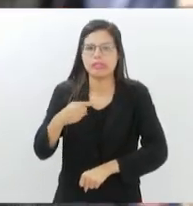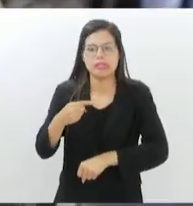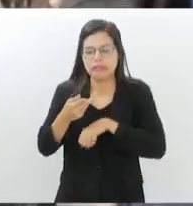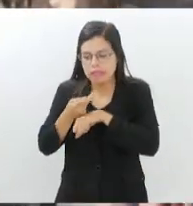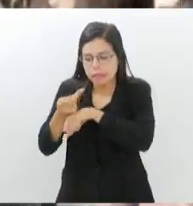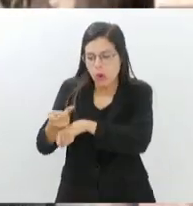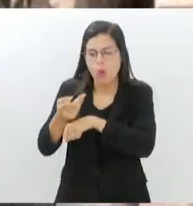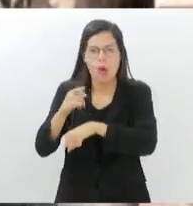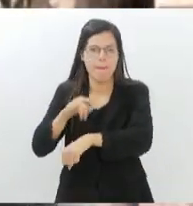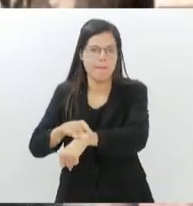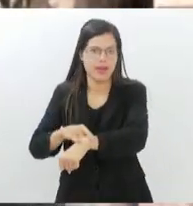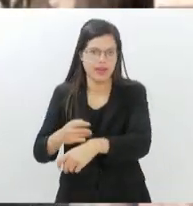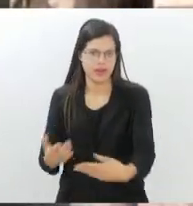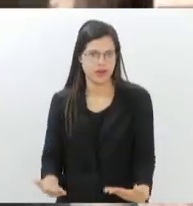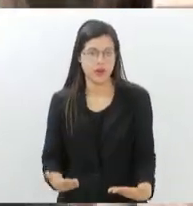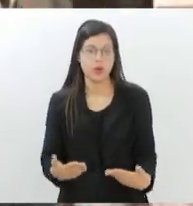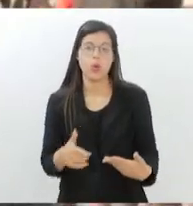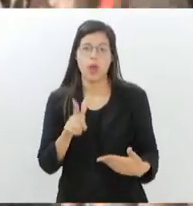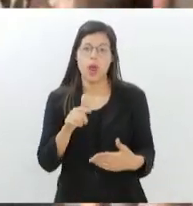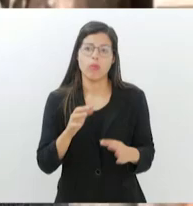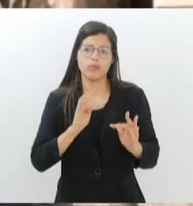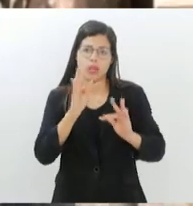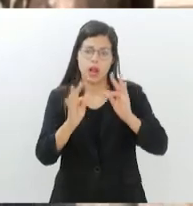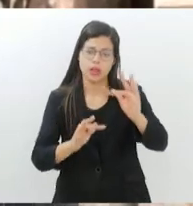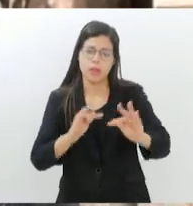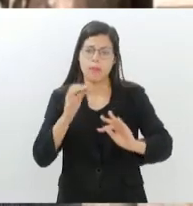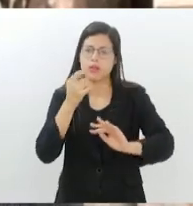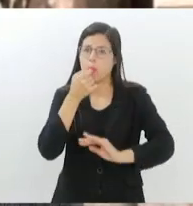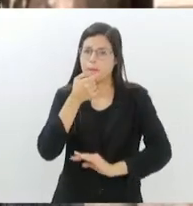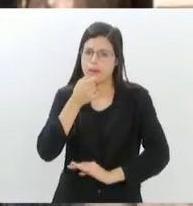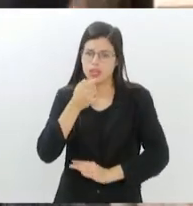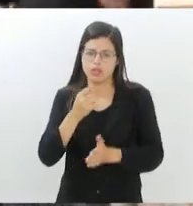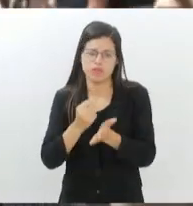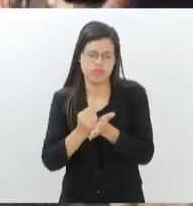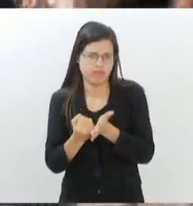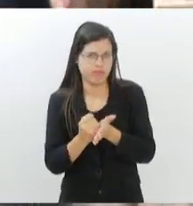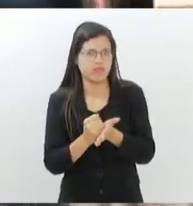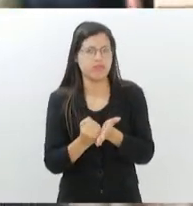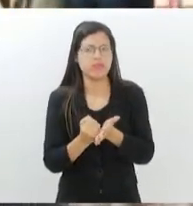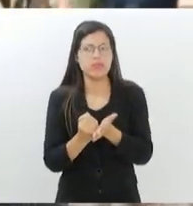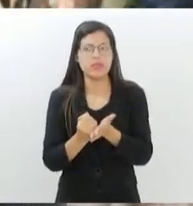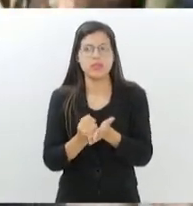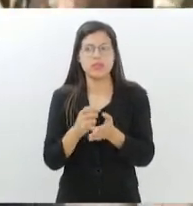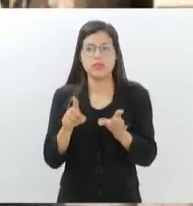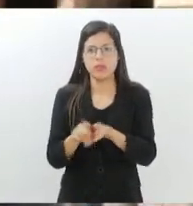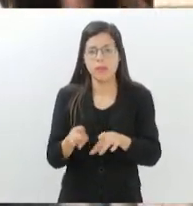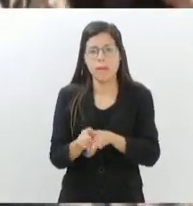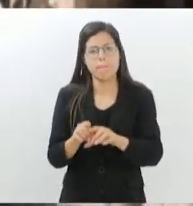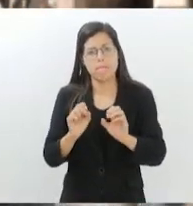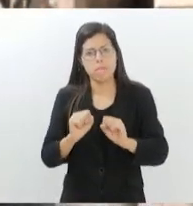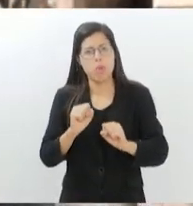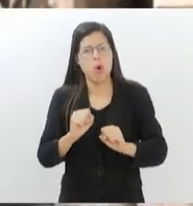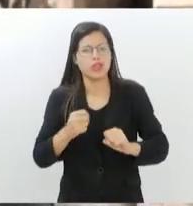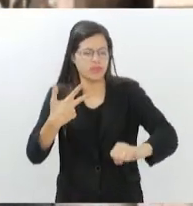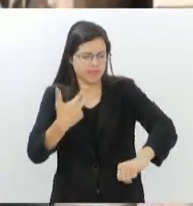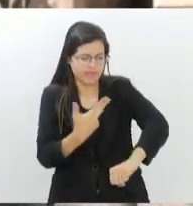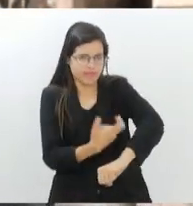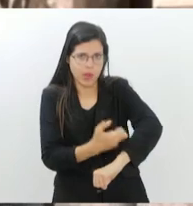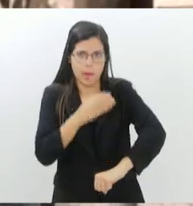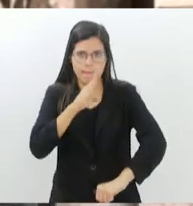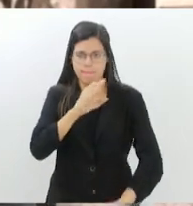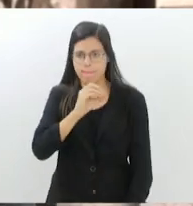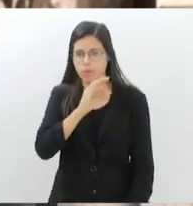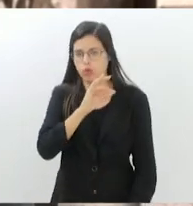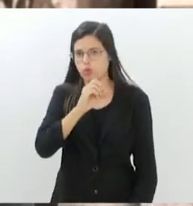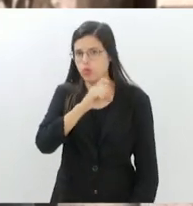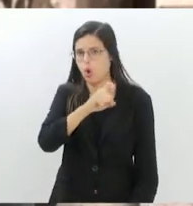tratamento é clínico, com medicação, se não houver resposta, até colocação de Botox na bexiga. Doutor, gostaria que você explicasse